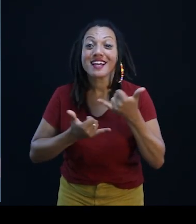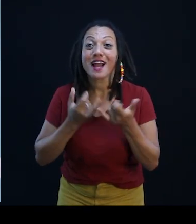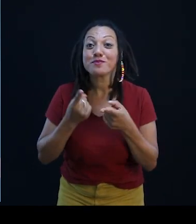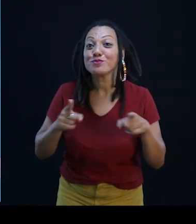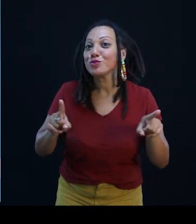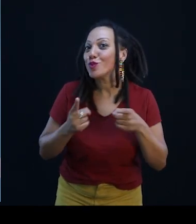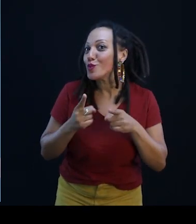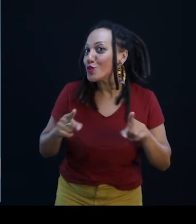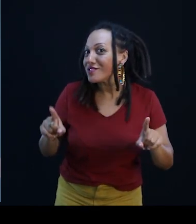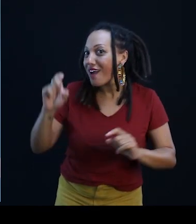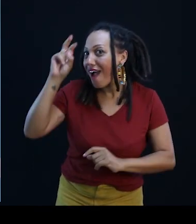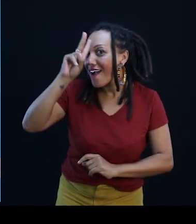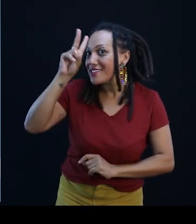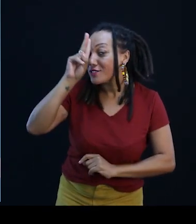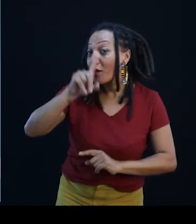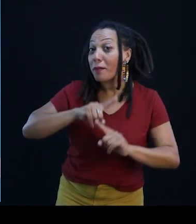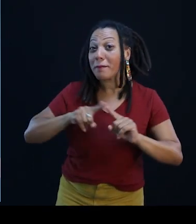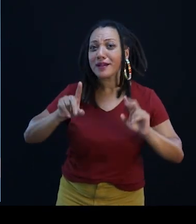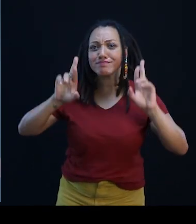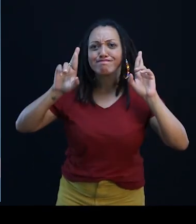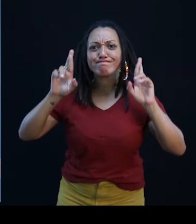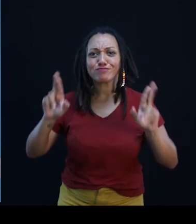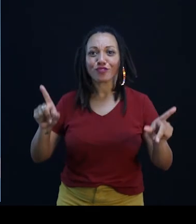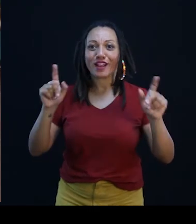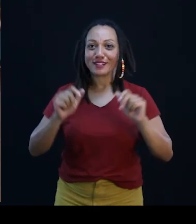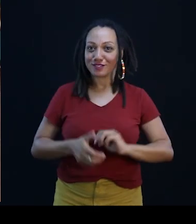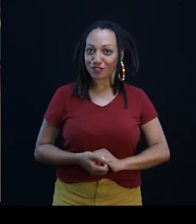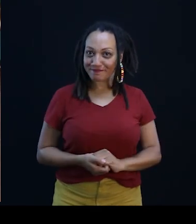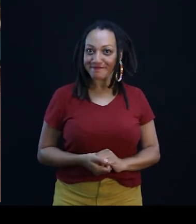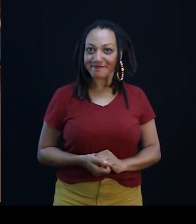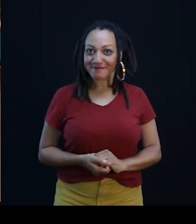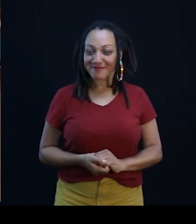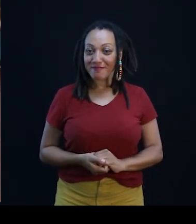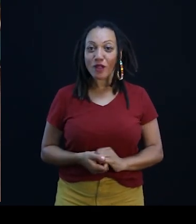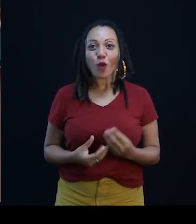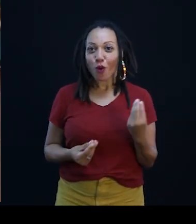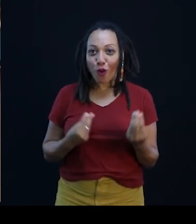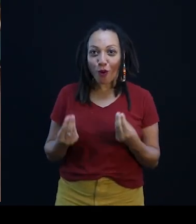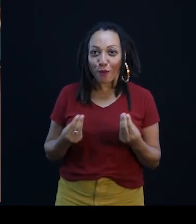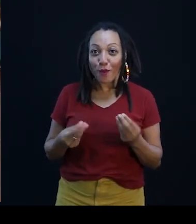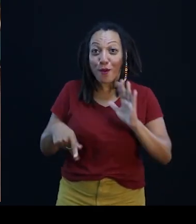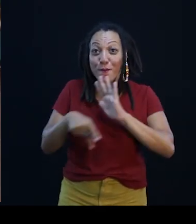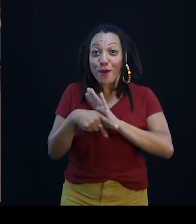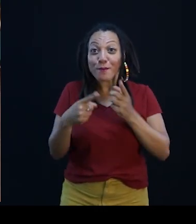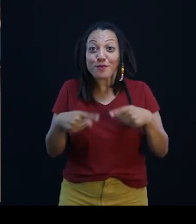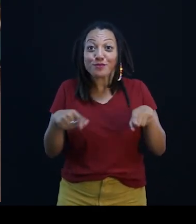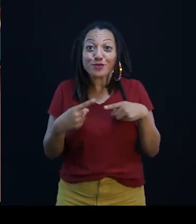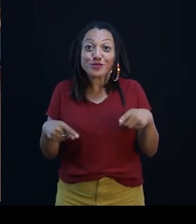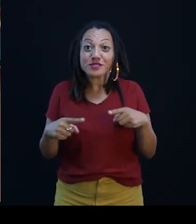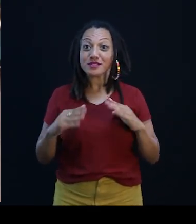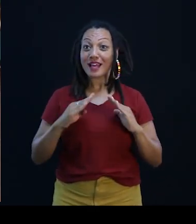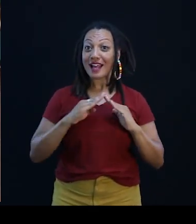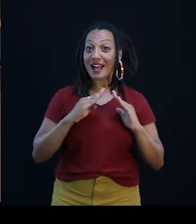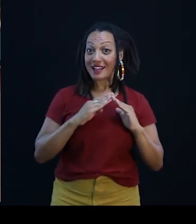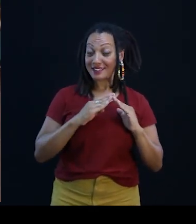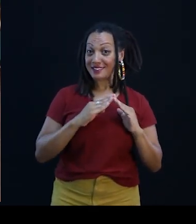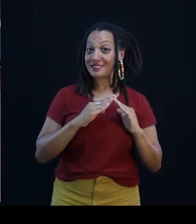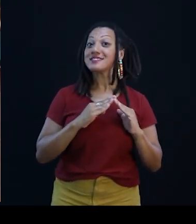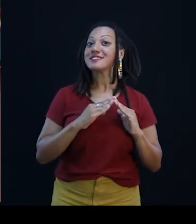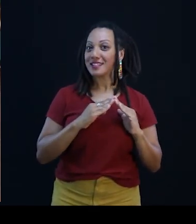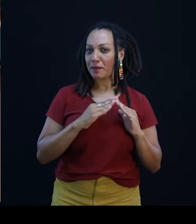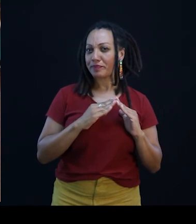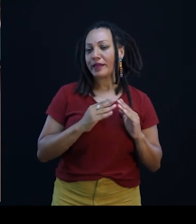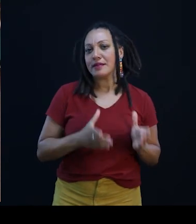essa canção, com essa história, de um jeito diferente. Utilizando os instrumentos musicais que a gente tem em casa. Mas não só os